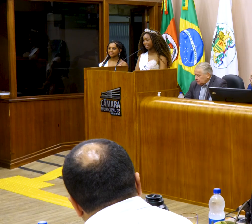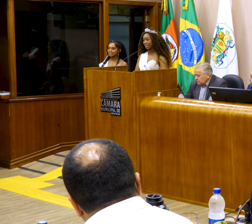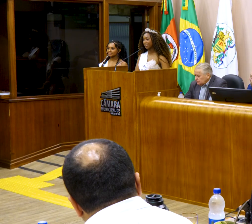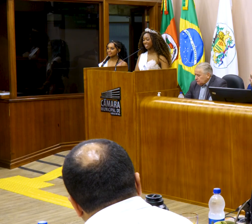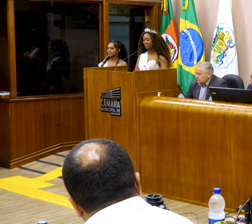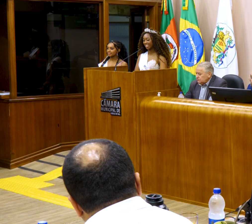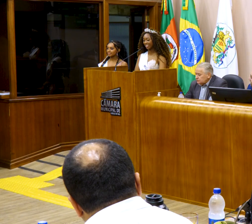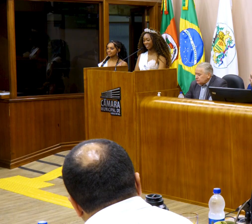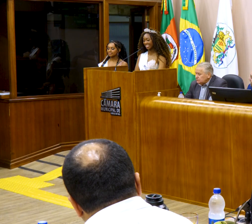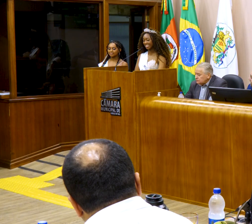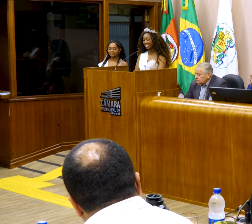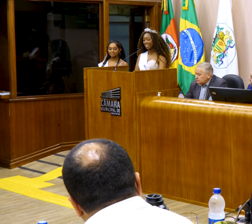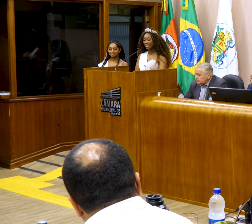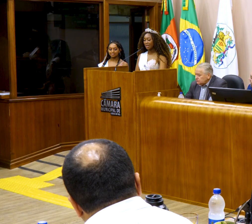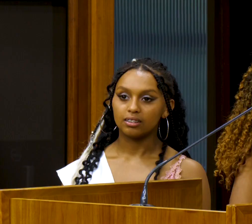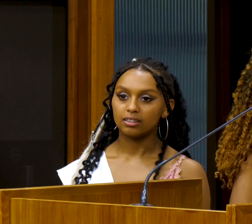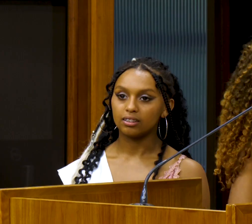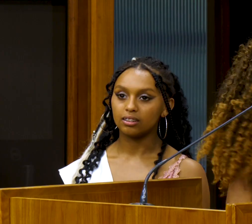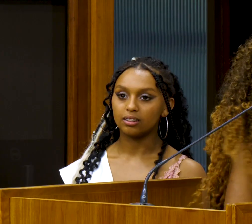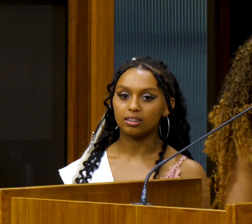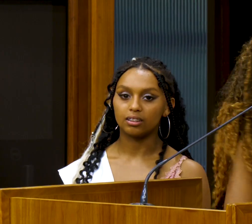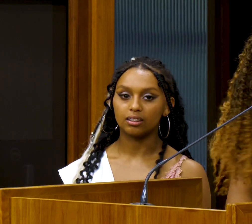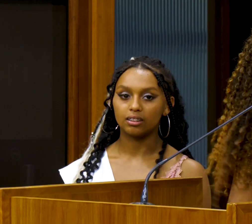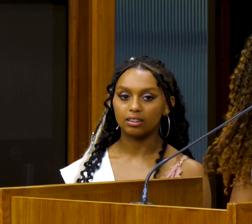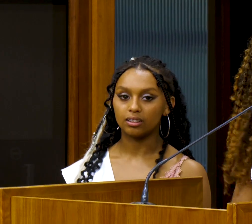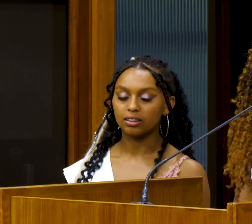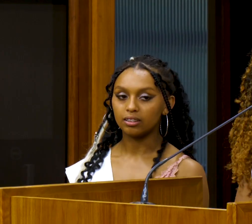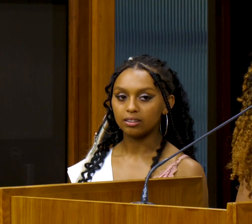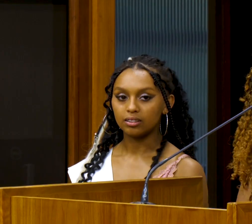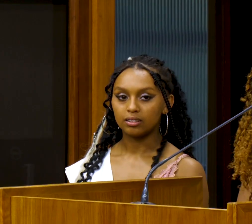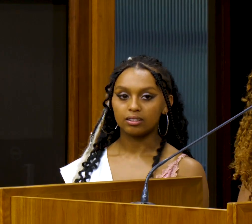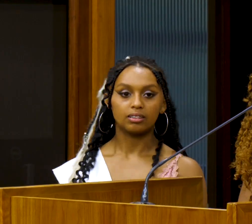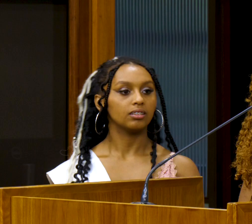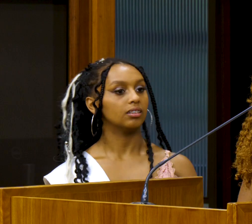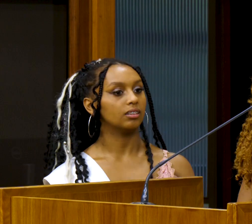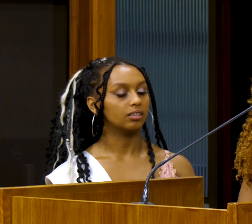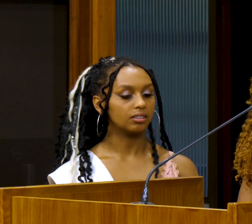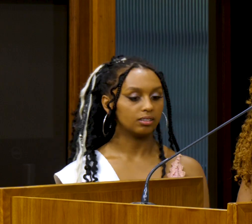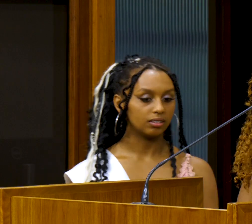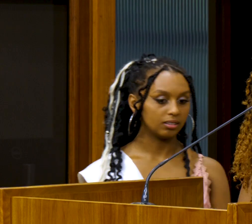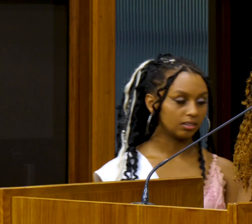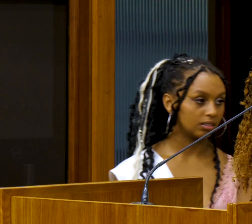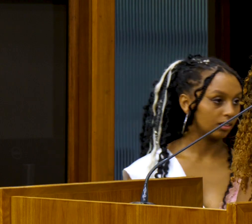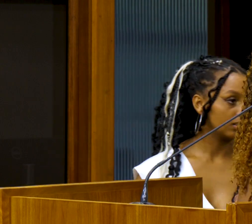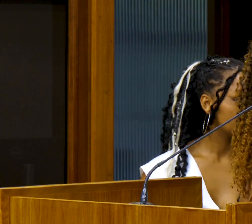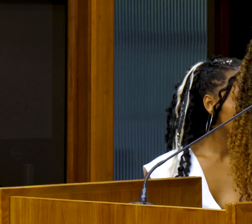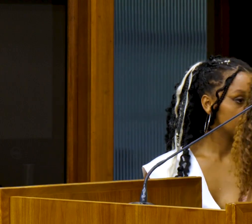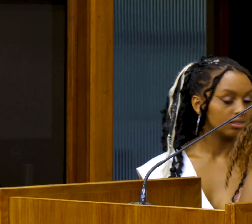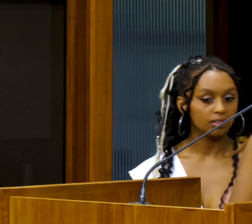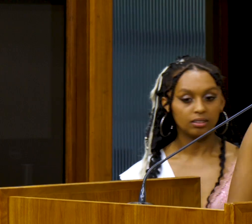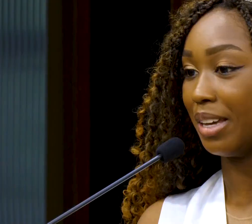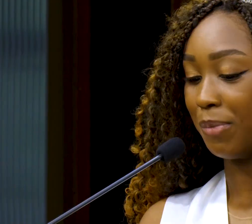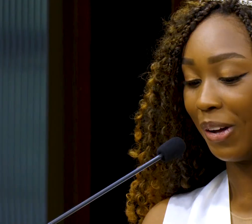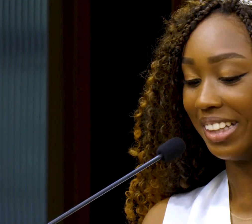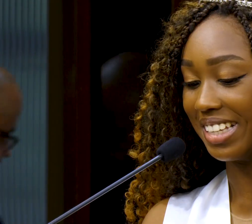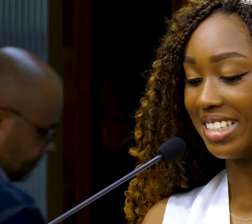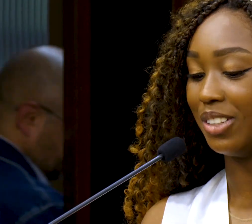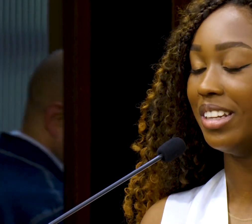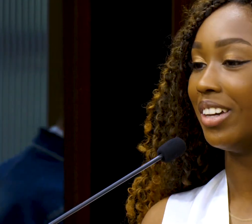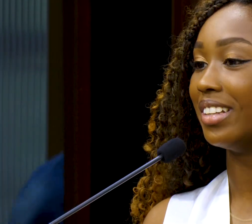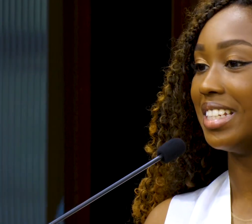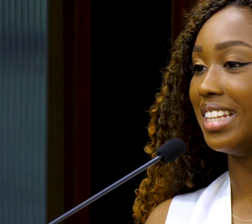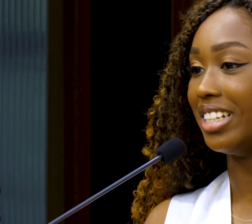Na sessão ordinária desta terça-feira, no espaço de acordo de lideranças, a Corte da Mais Bela Comunitária Negra de Caxias do Sul falou